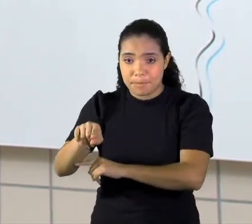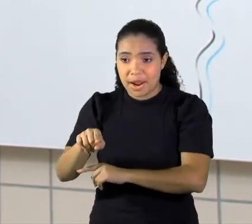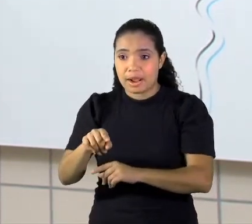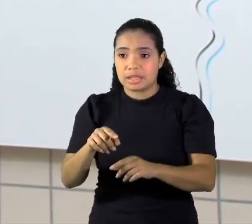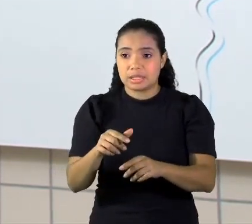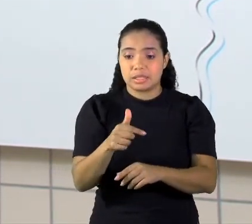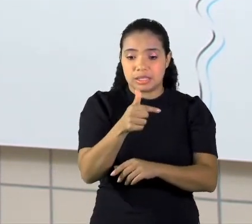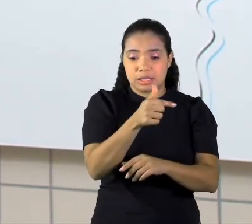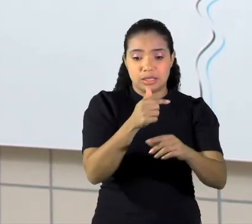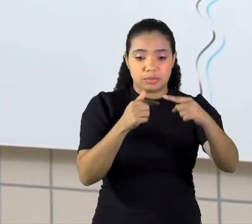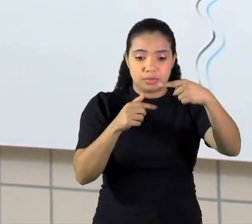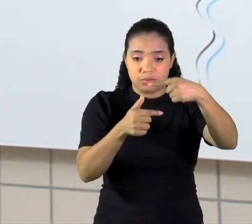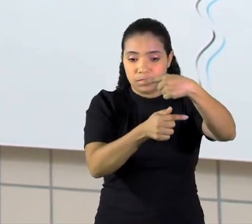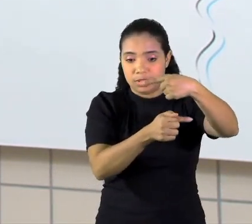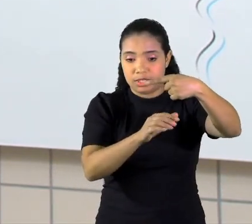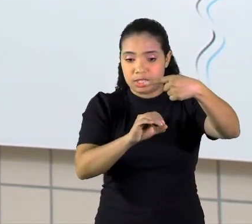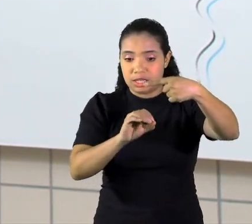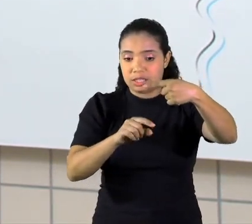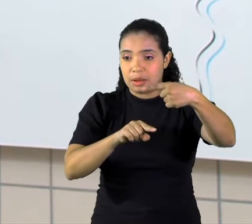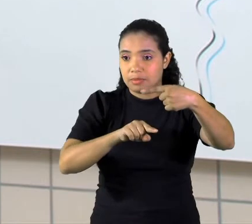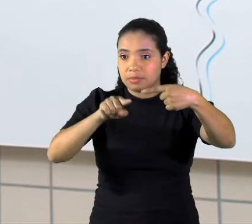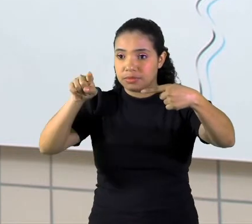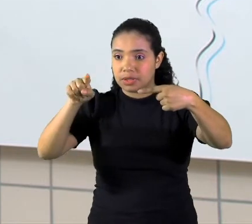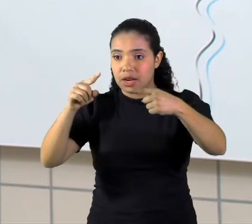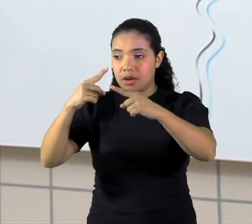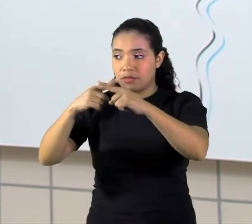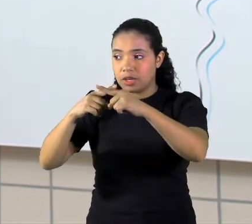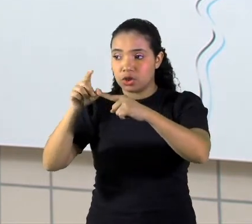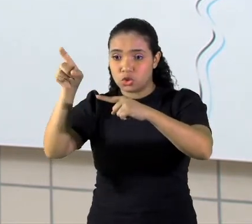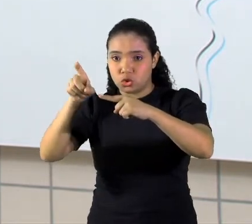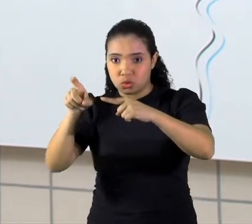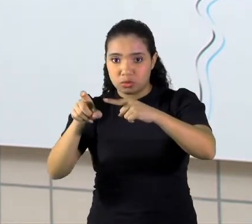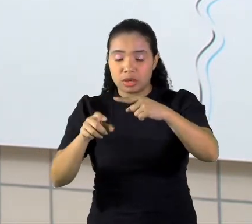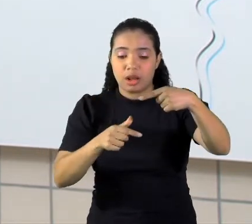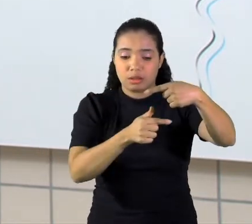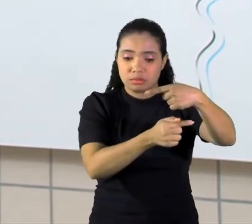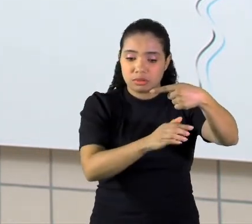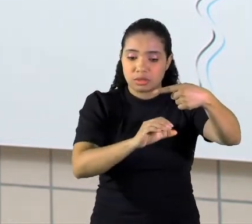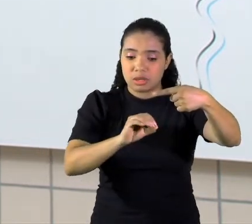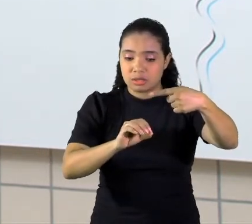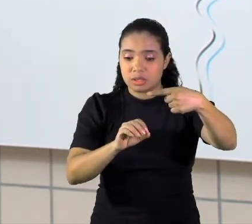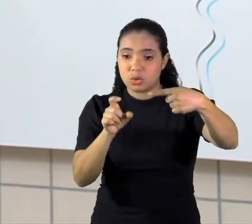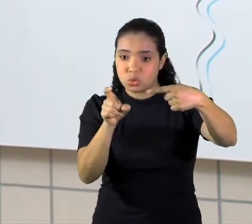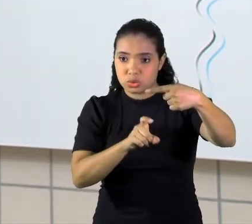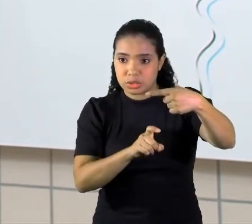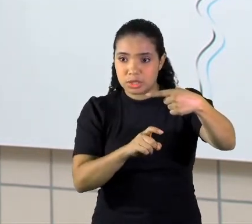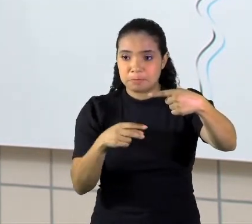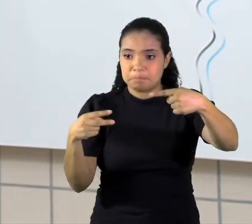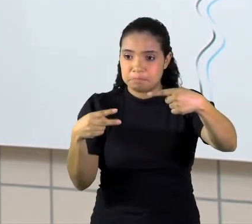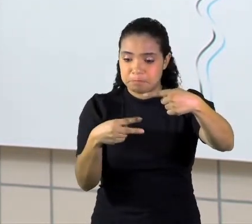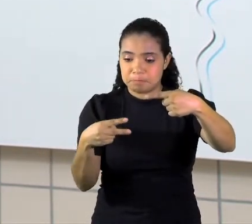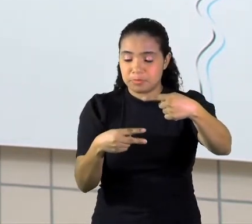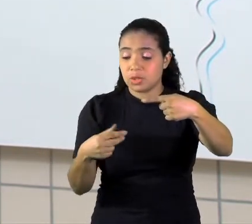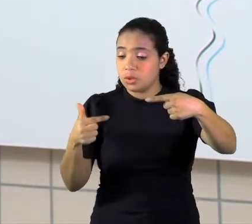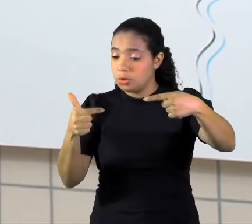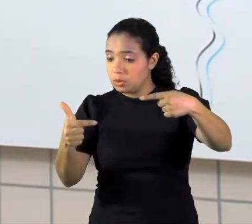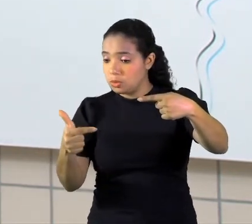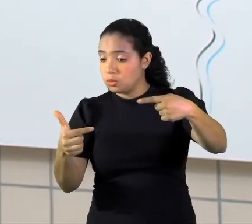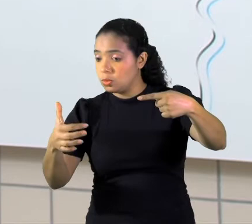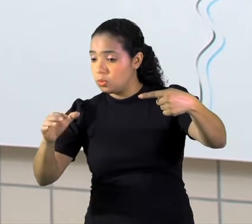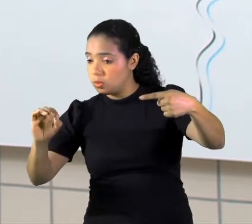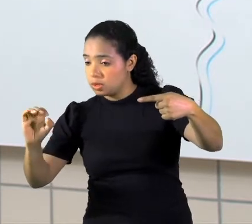700 vezes x, que é a mesma coisa que 700x, e eu tenho 200